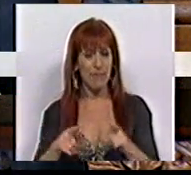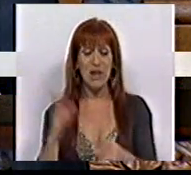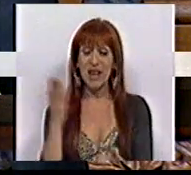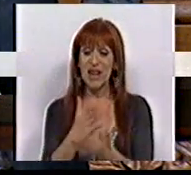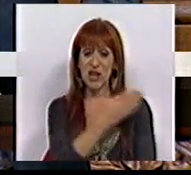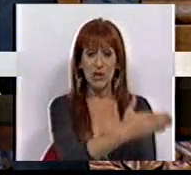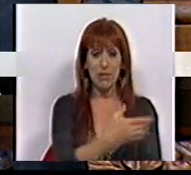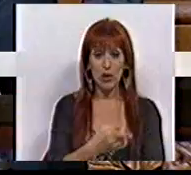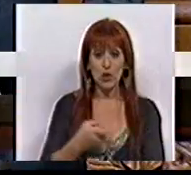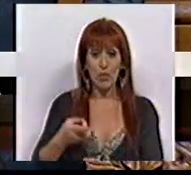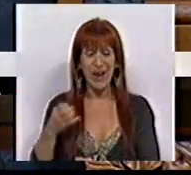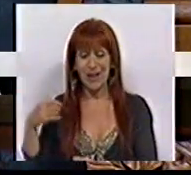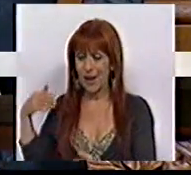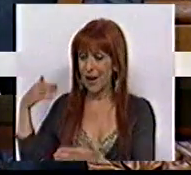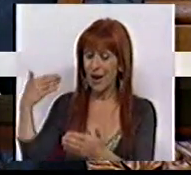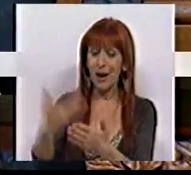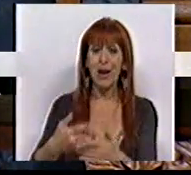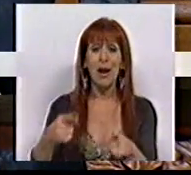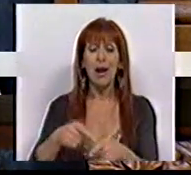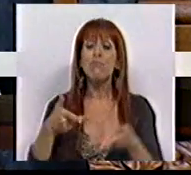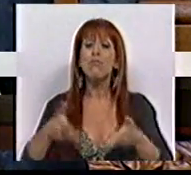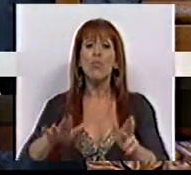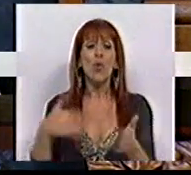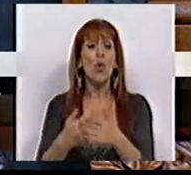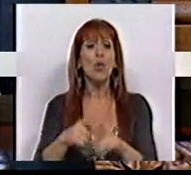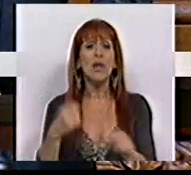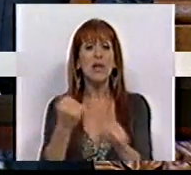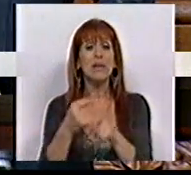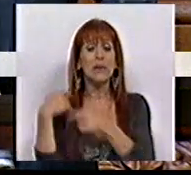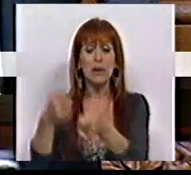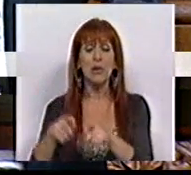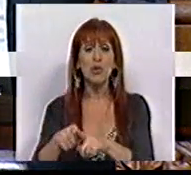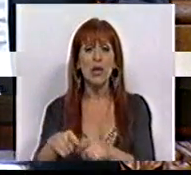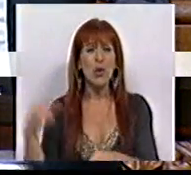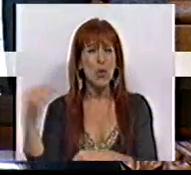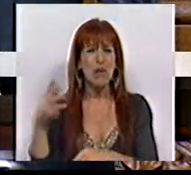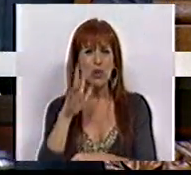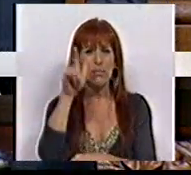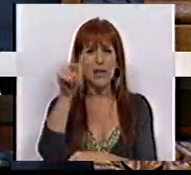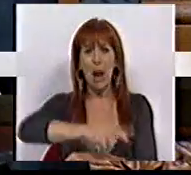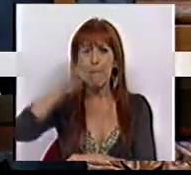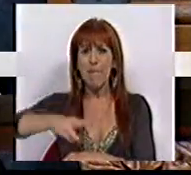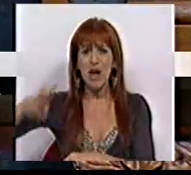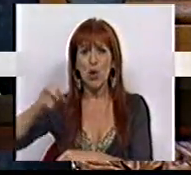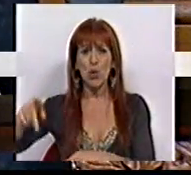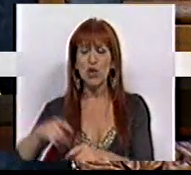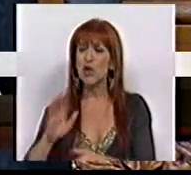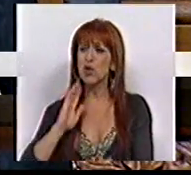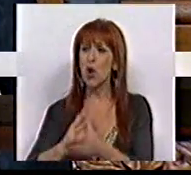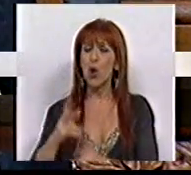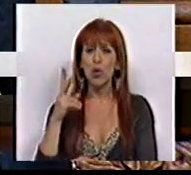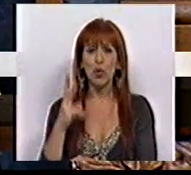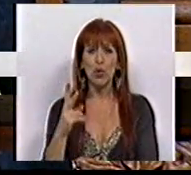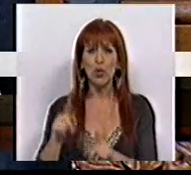Desde 1990 terão sido disponibilizados para a silvicultura pelo menos 1.000 milhões de euros. Só nos últimos